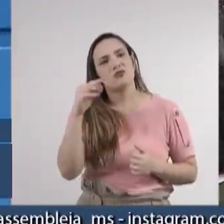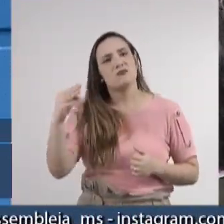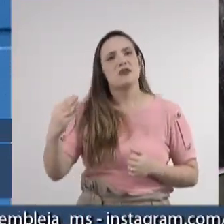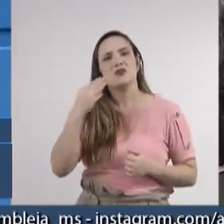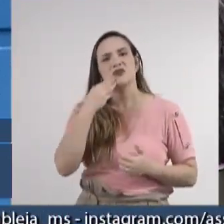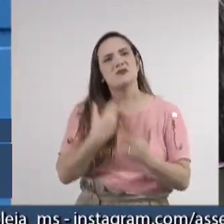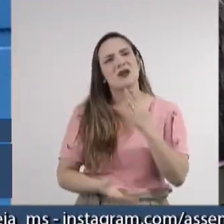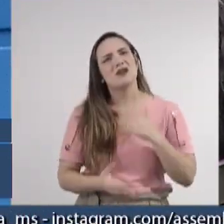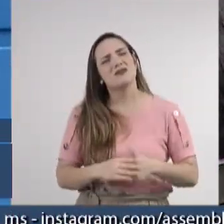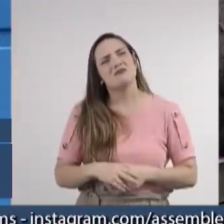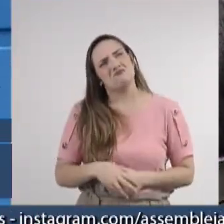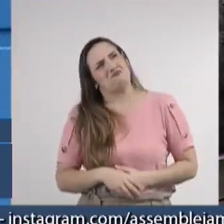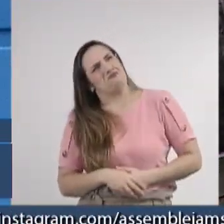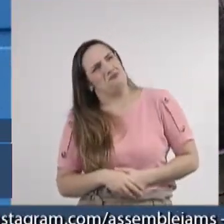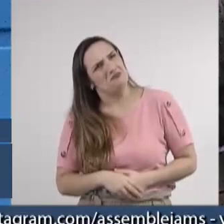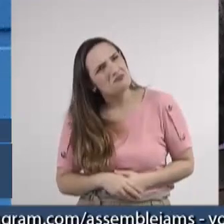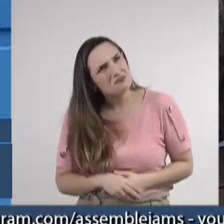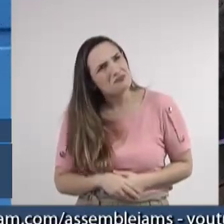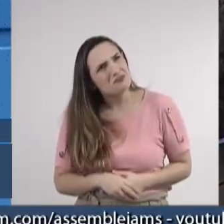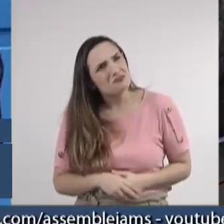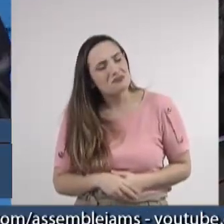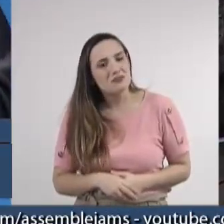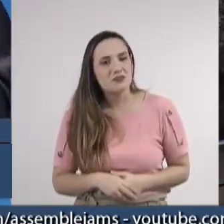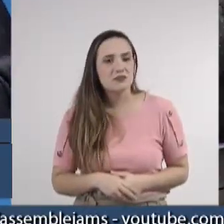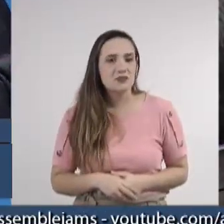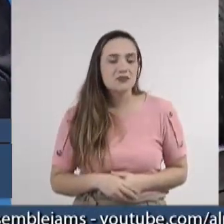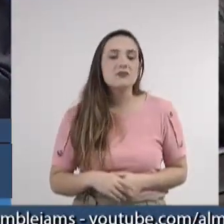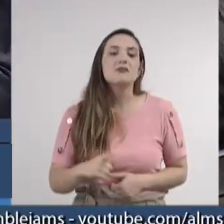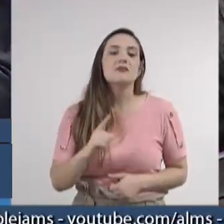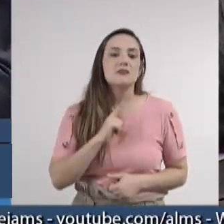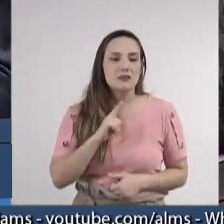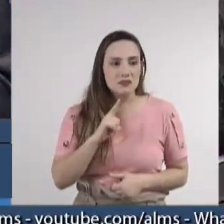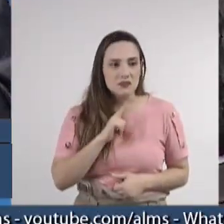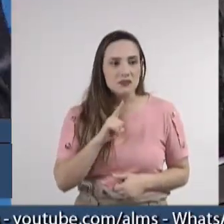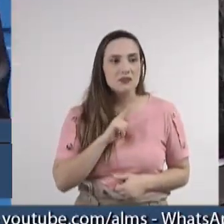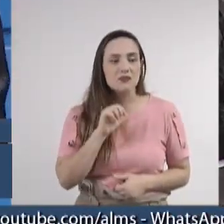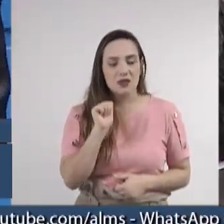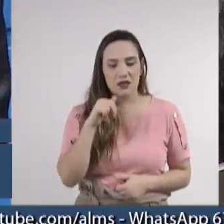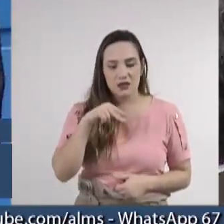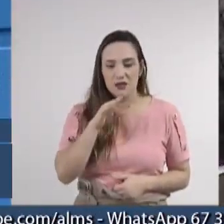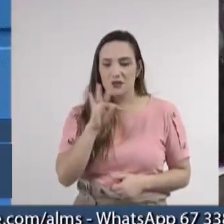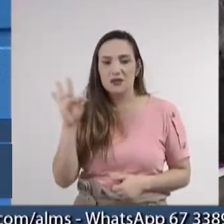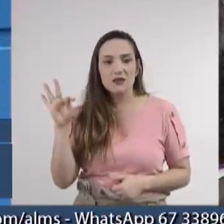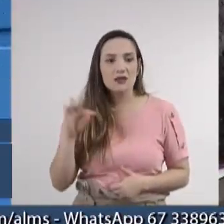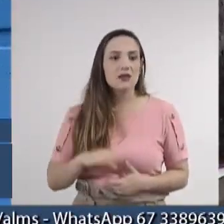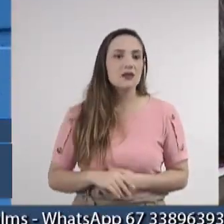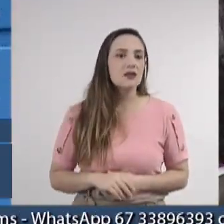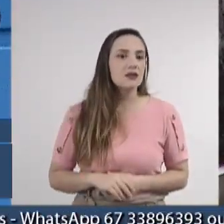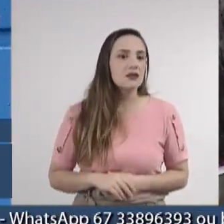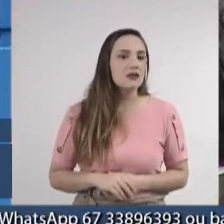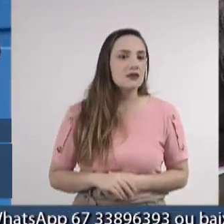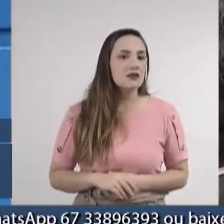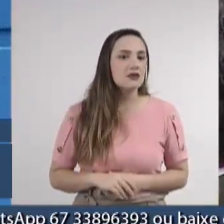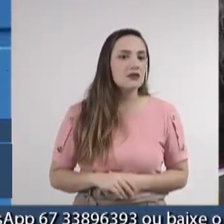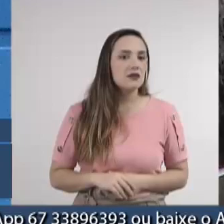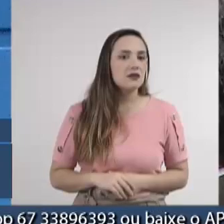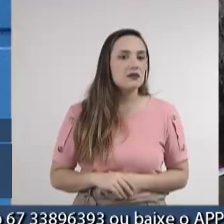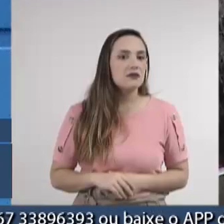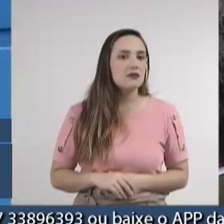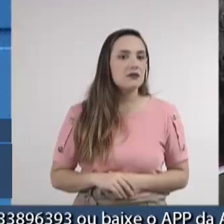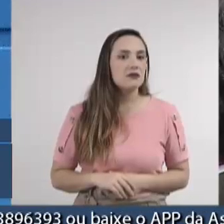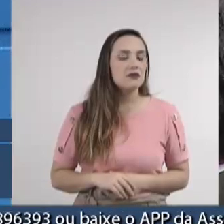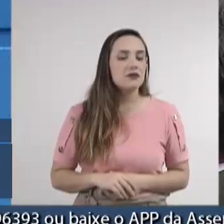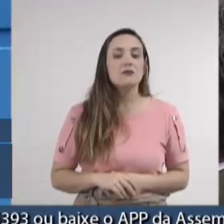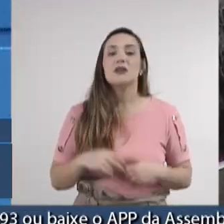ano. Há uma condenação da NTT como penalidade que eles passassem a receber só a metade